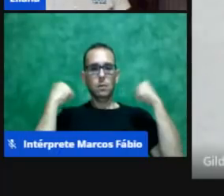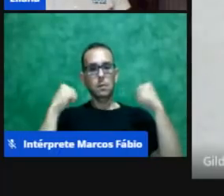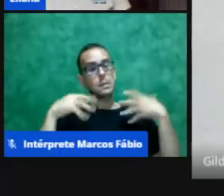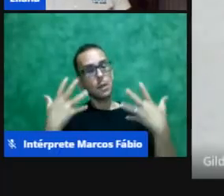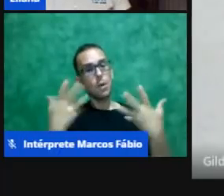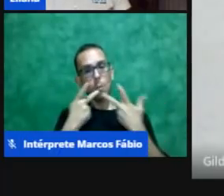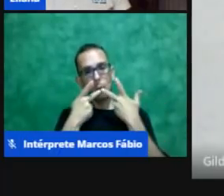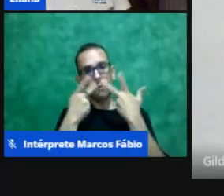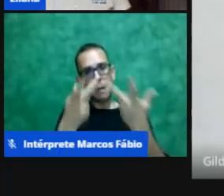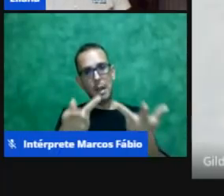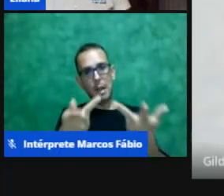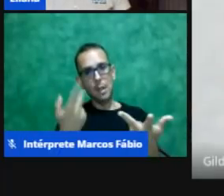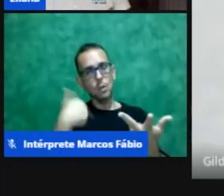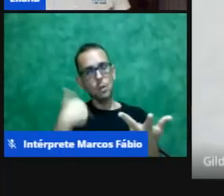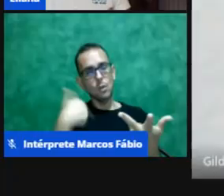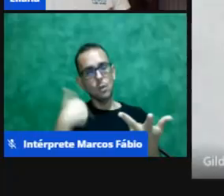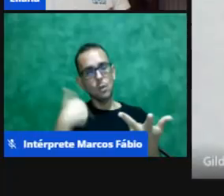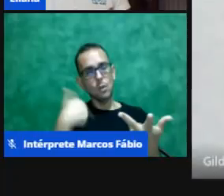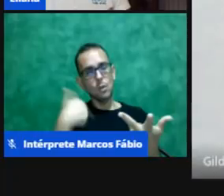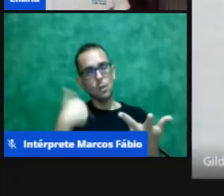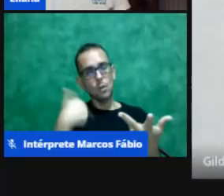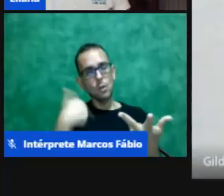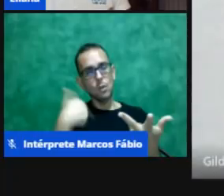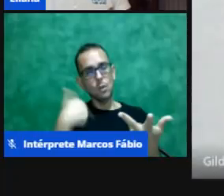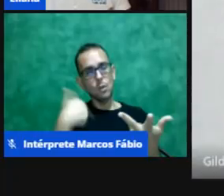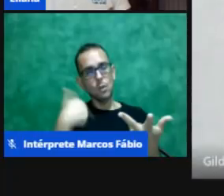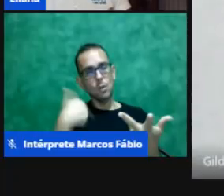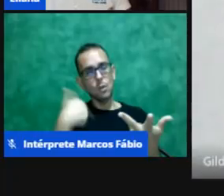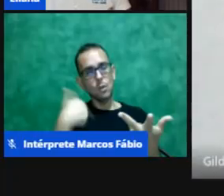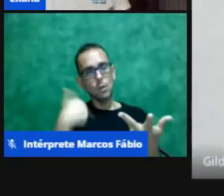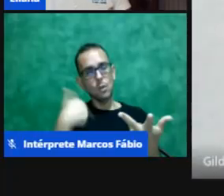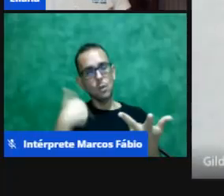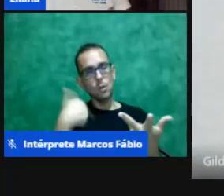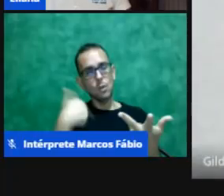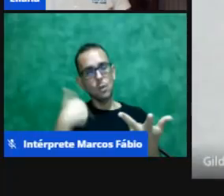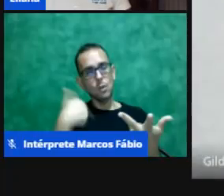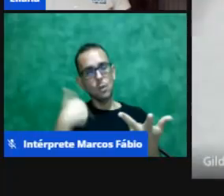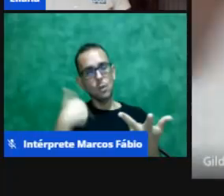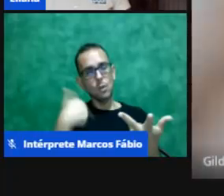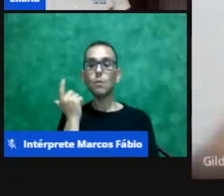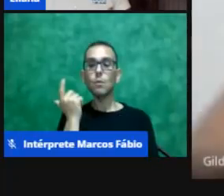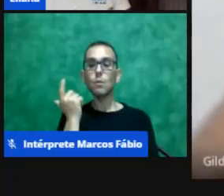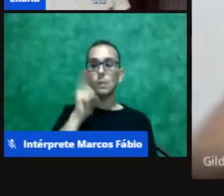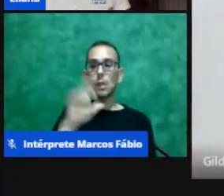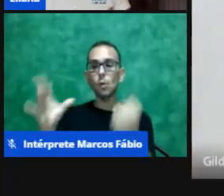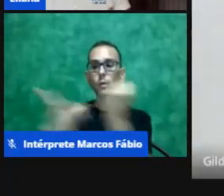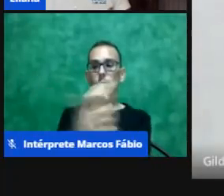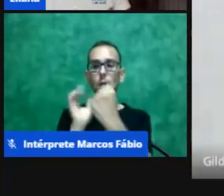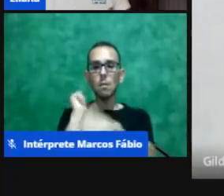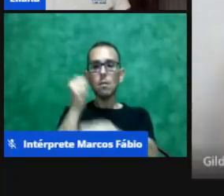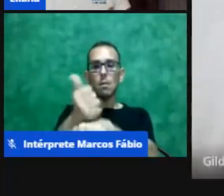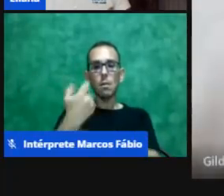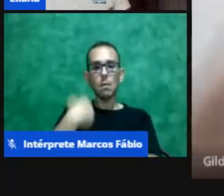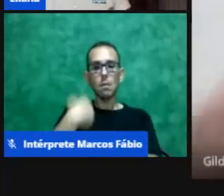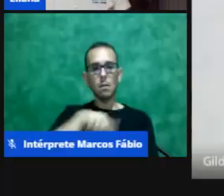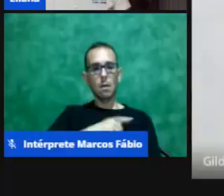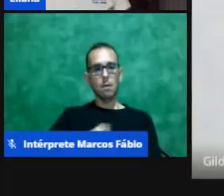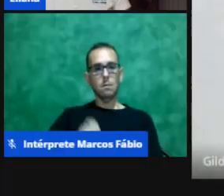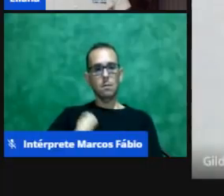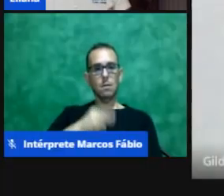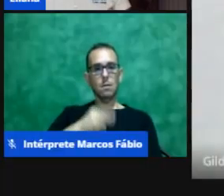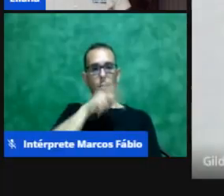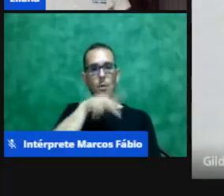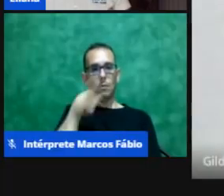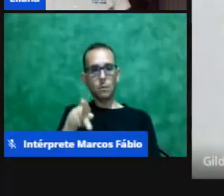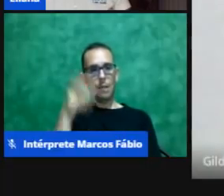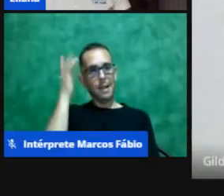conforme eu comentei, a gente tem que garantir o melhor para os nossos alunos e também conseguir, né, garantir uma qualidade de vida para a gente. Então, tentar